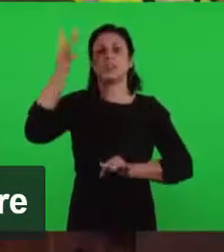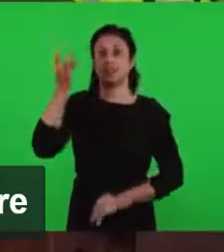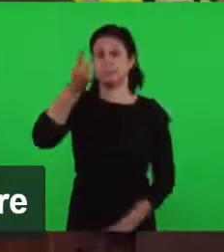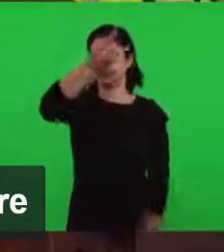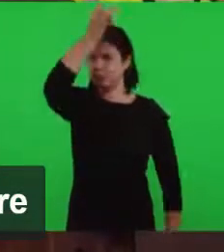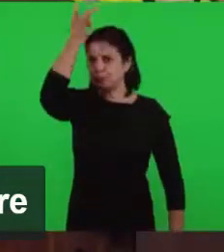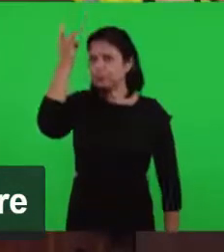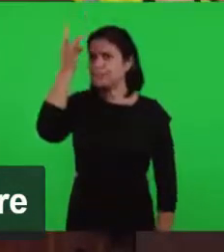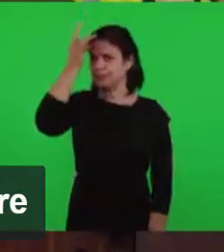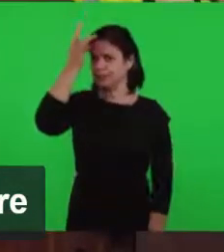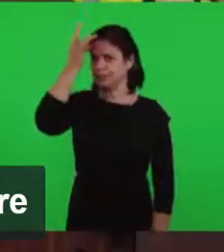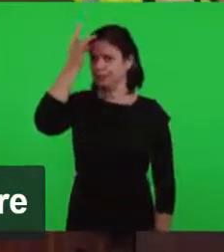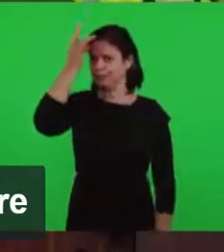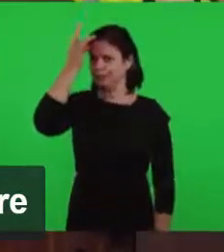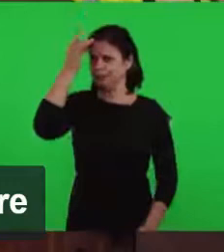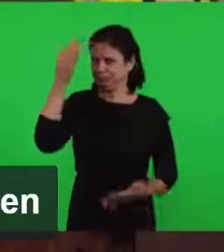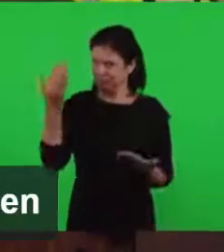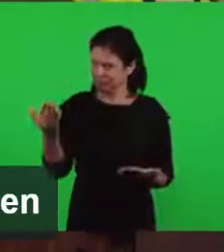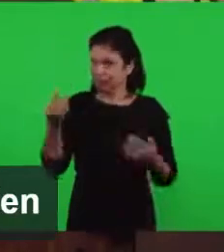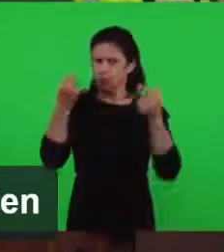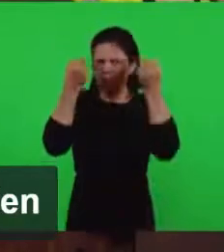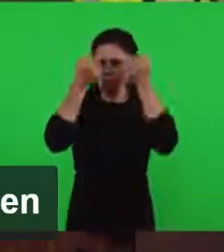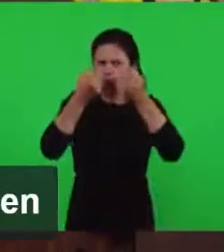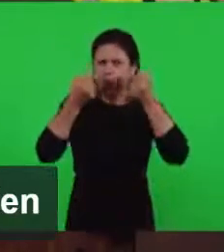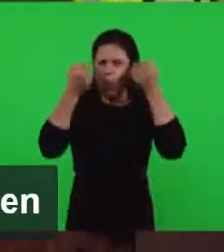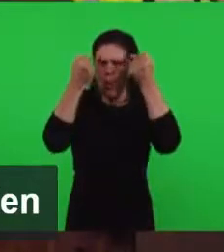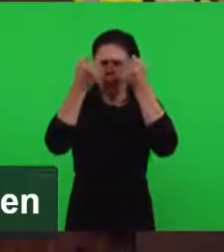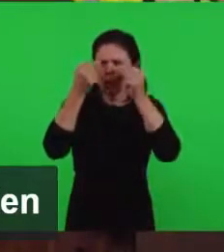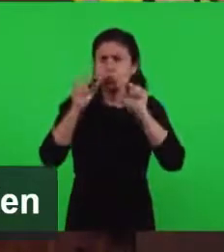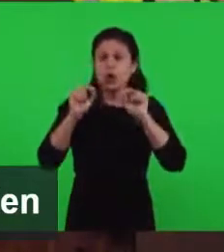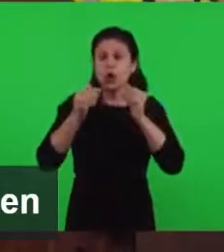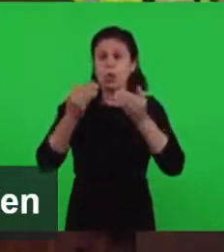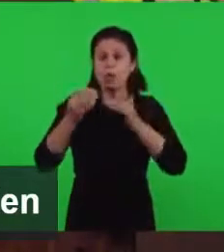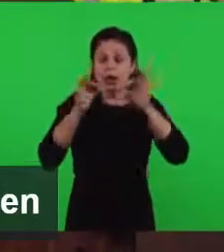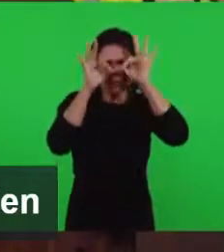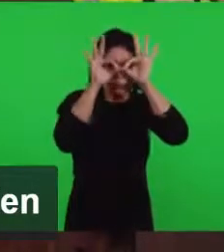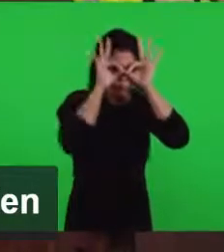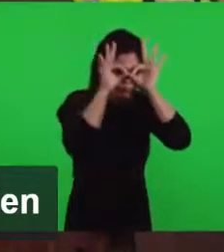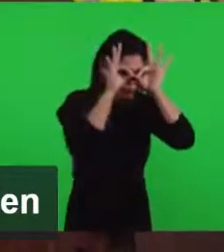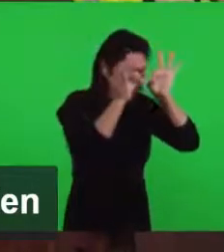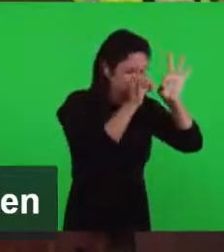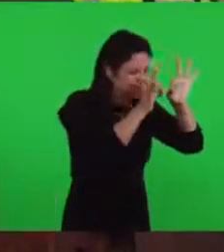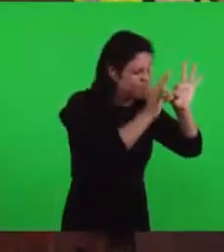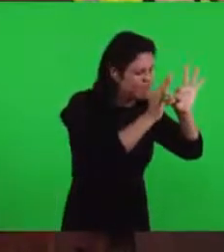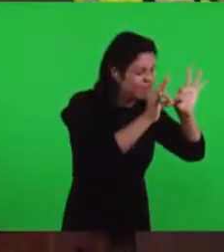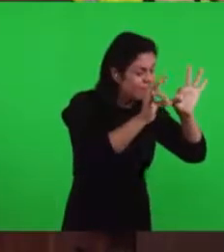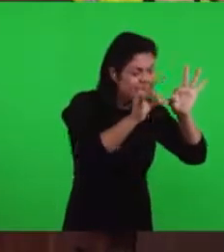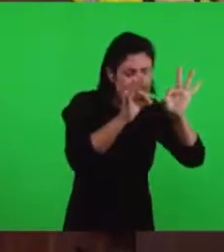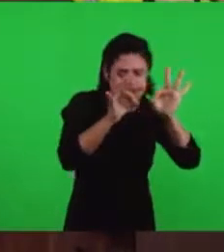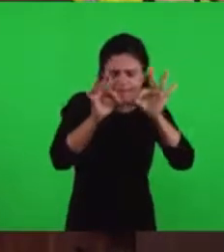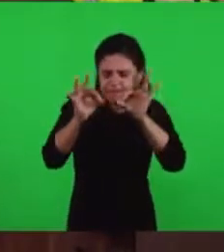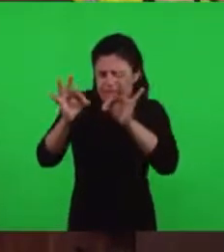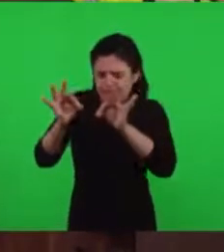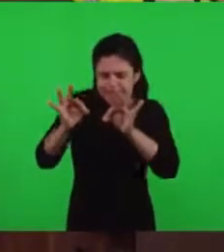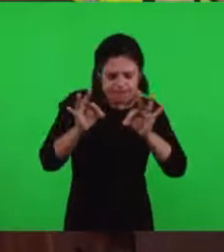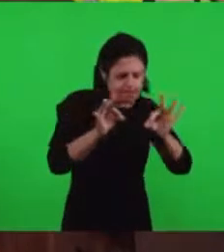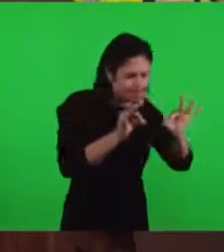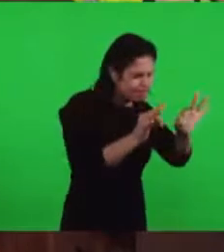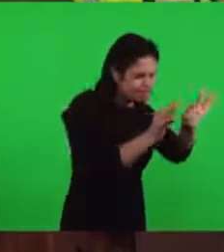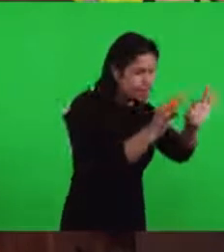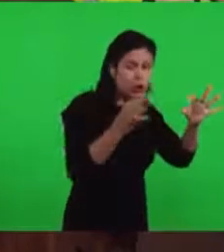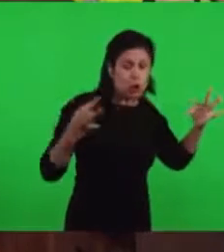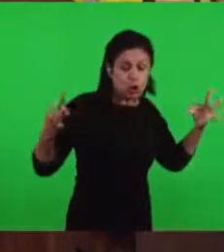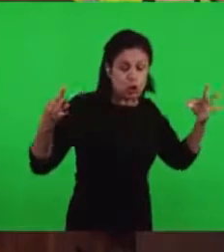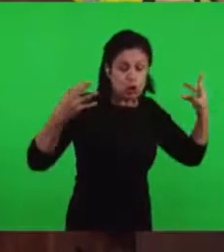os olhos aquilo que nada está oculto ao seu olhar ele